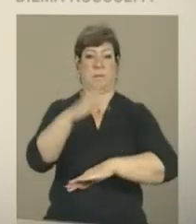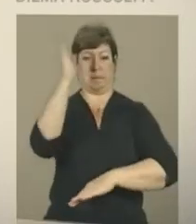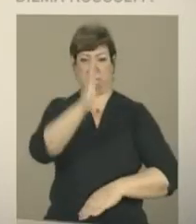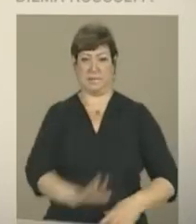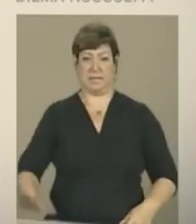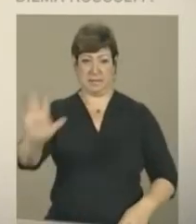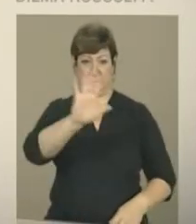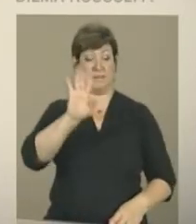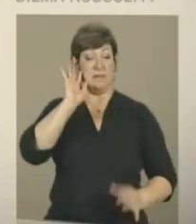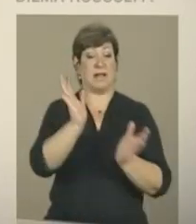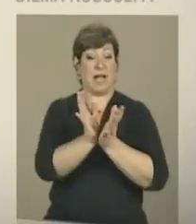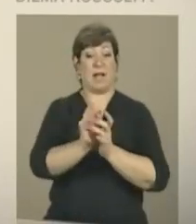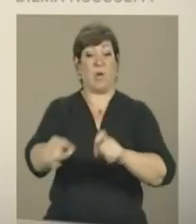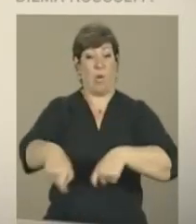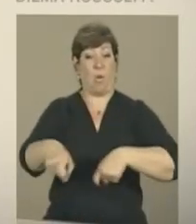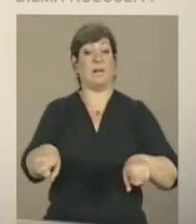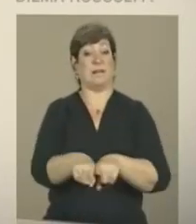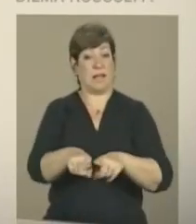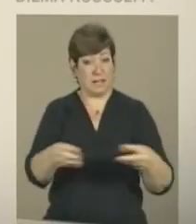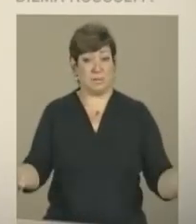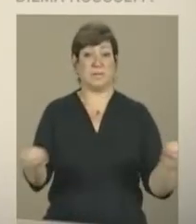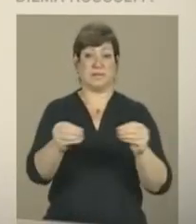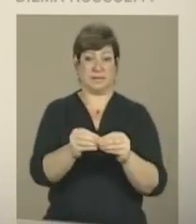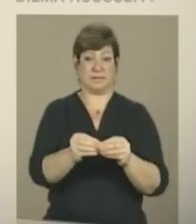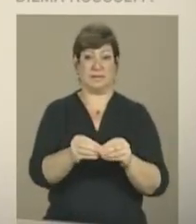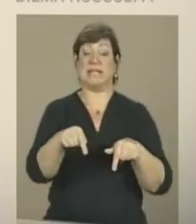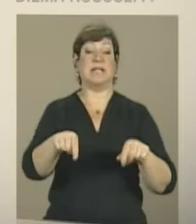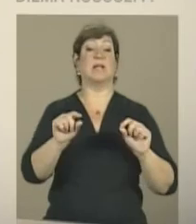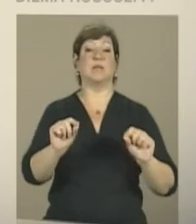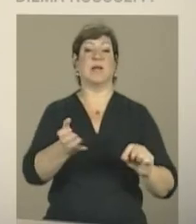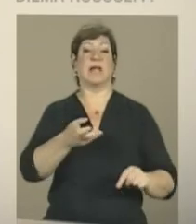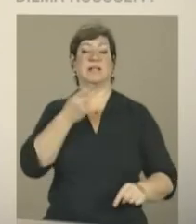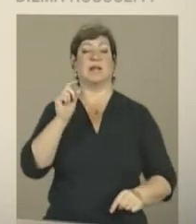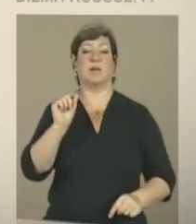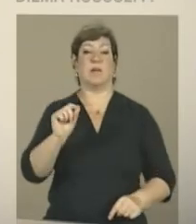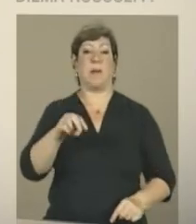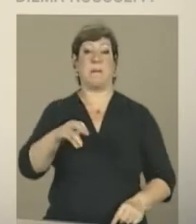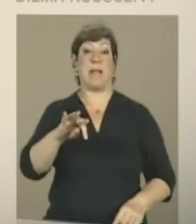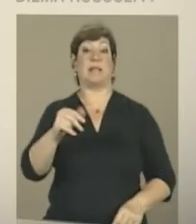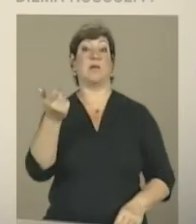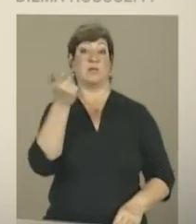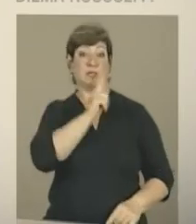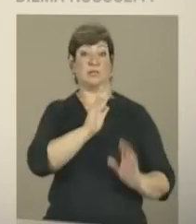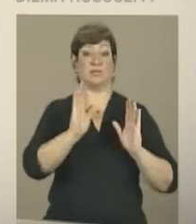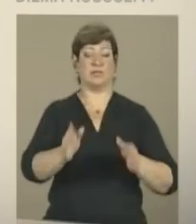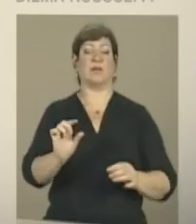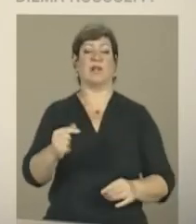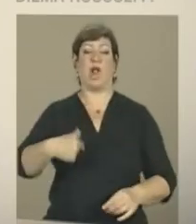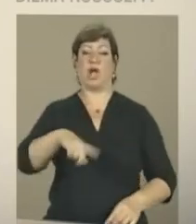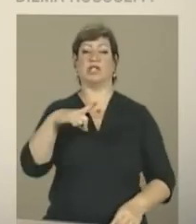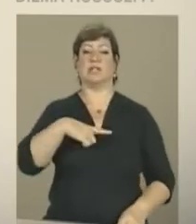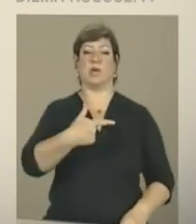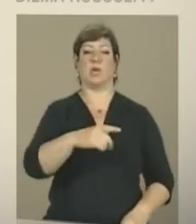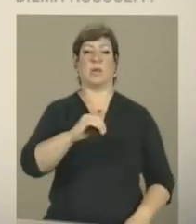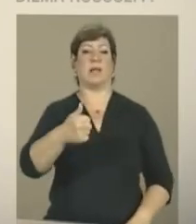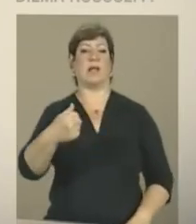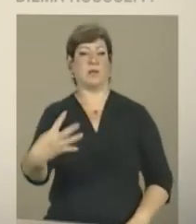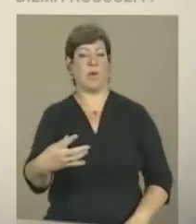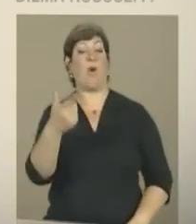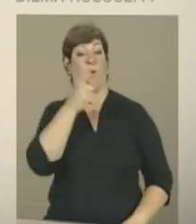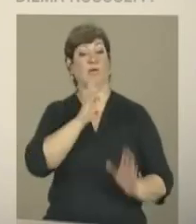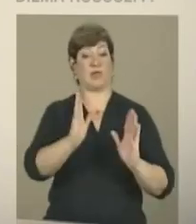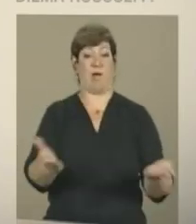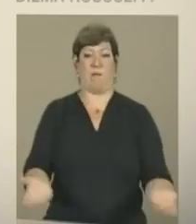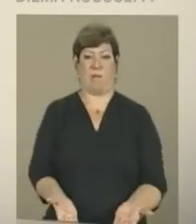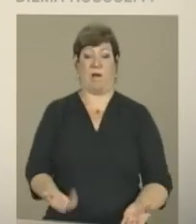inclusive na área rural Isso significa que vamos Alcançar a meta que tinhamos para 2014